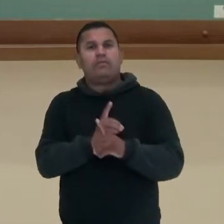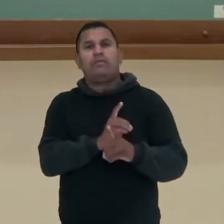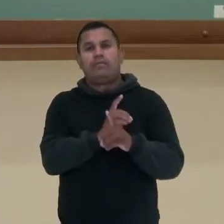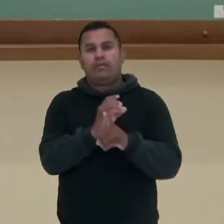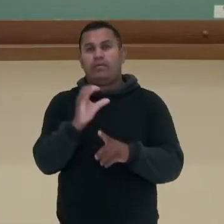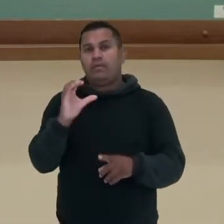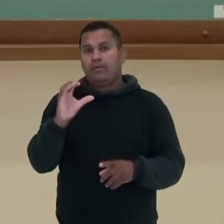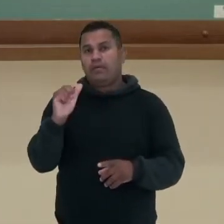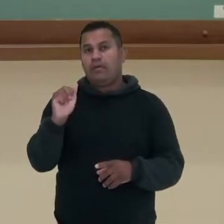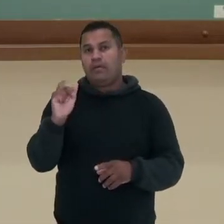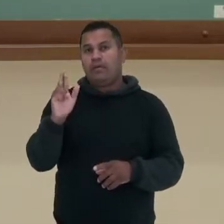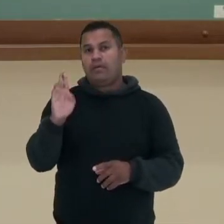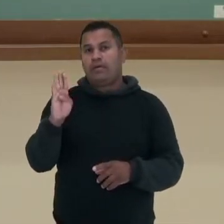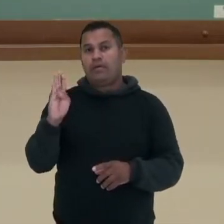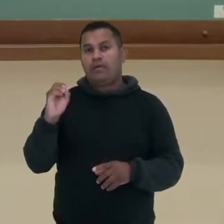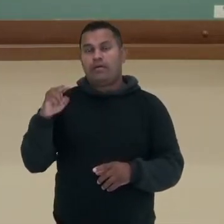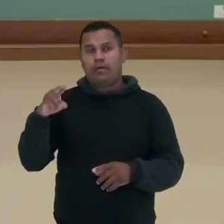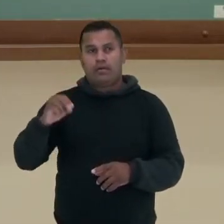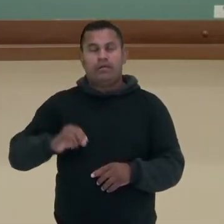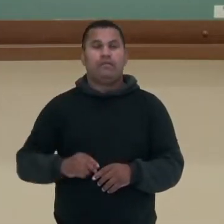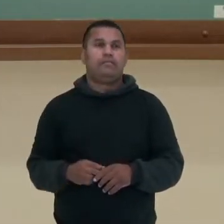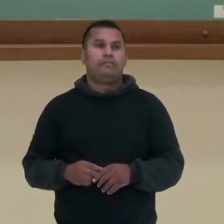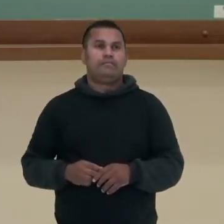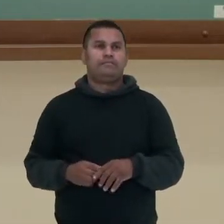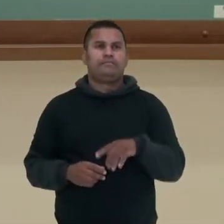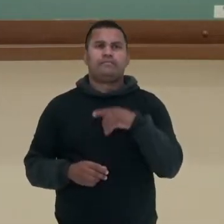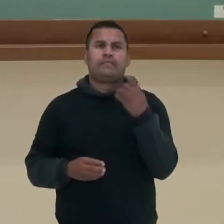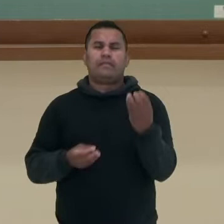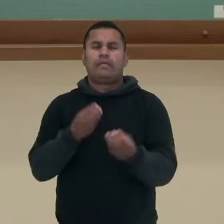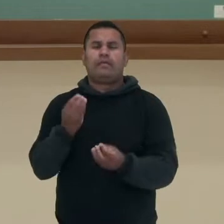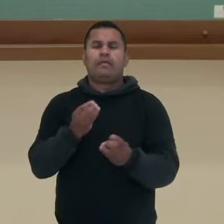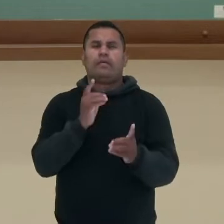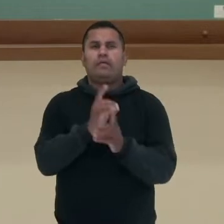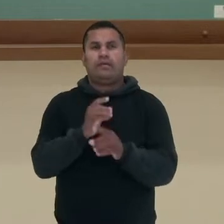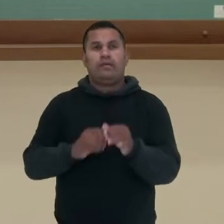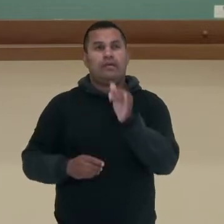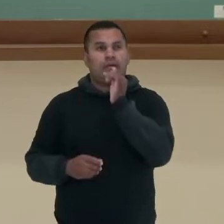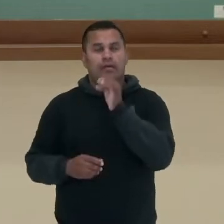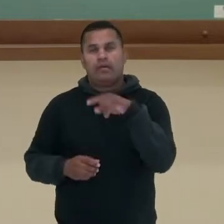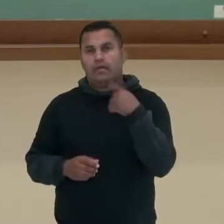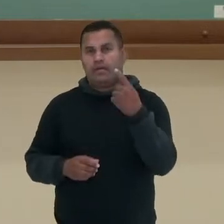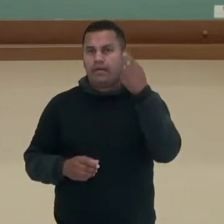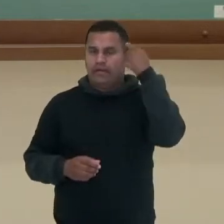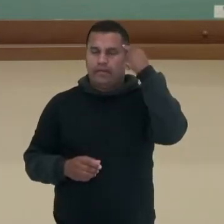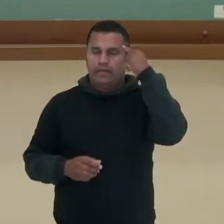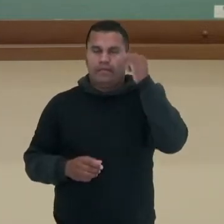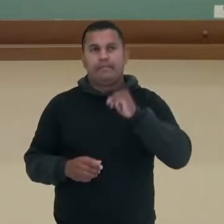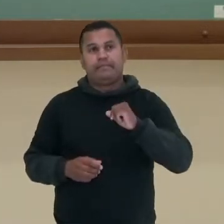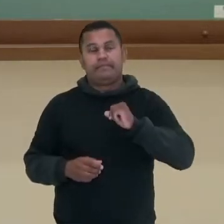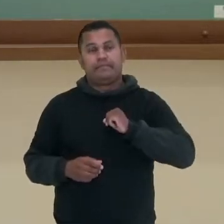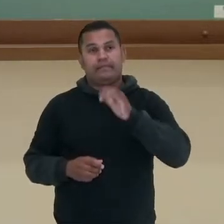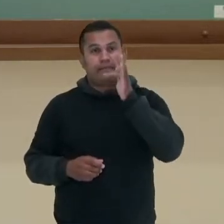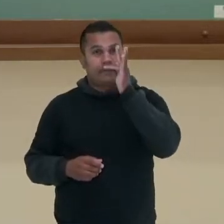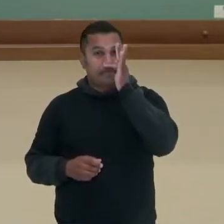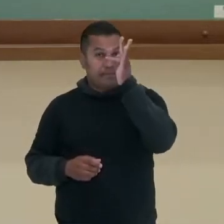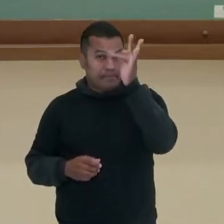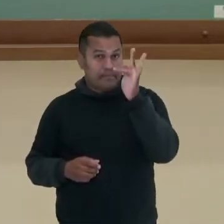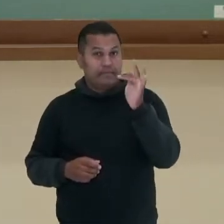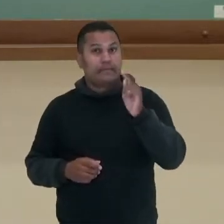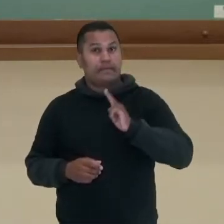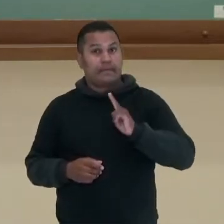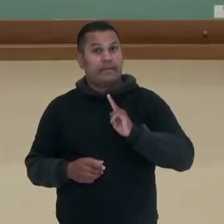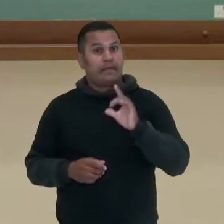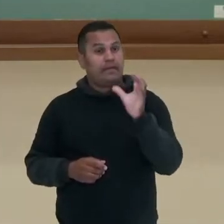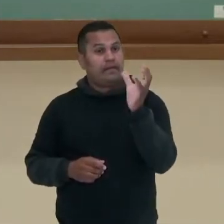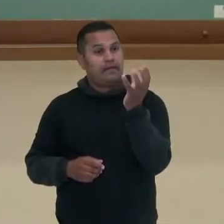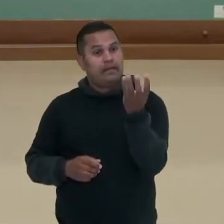plantas, as plantas fazem fotossíntese, ou seja, elas produzem seu próprio elemento. Como que elas fazem isso? Elas pegam o gás carbônico, então